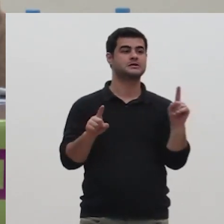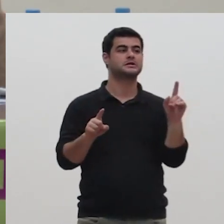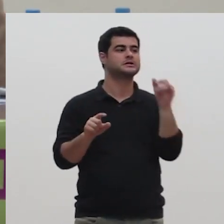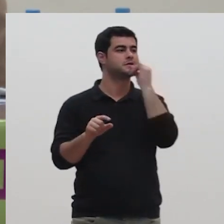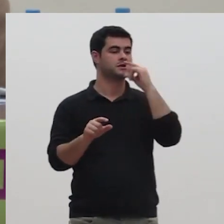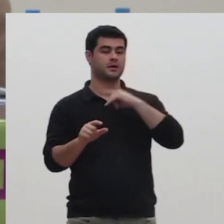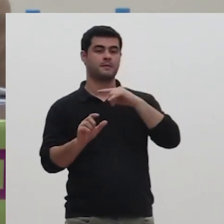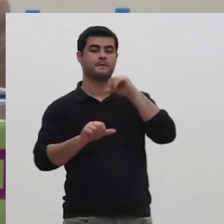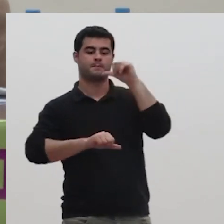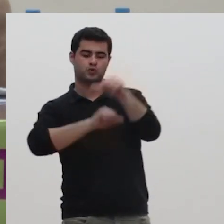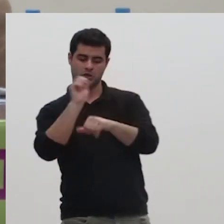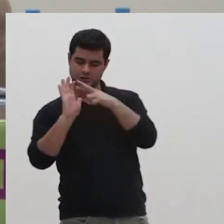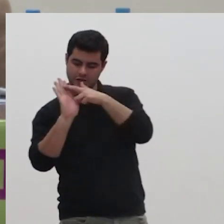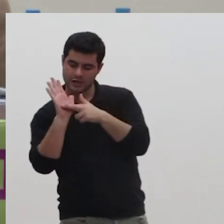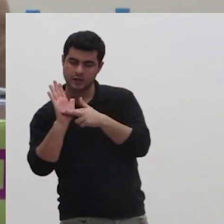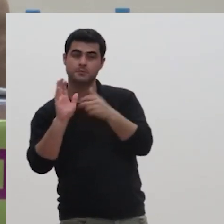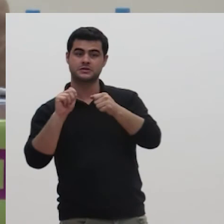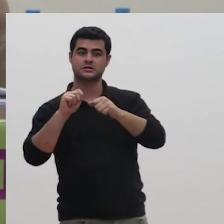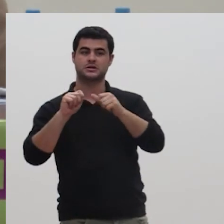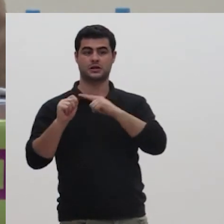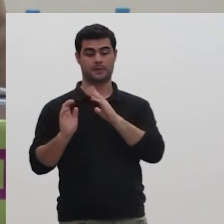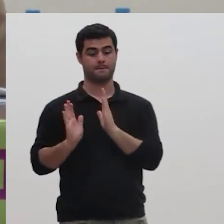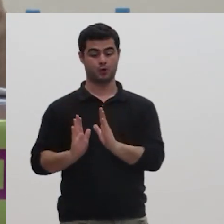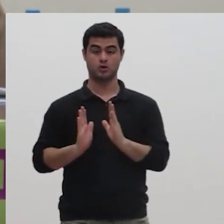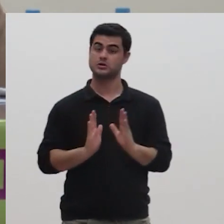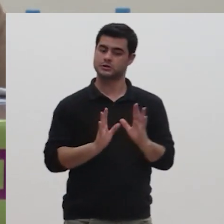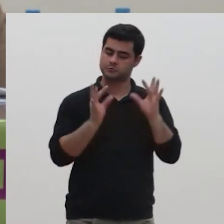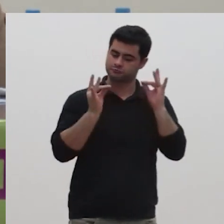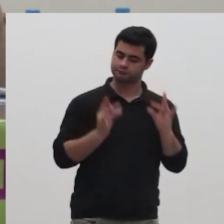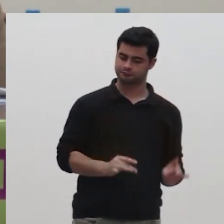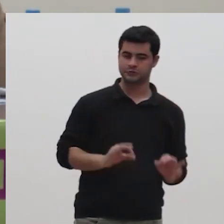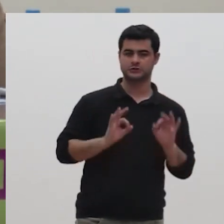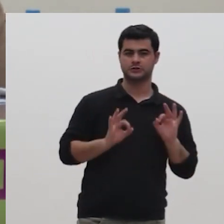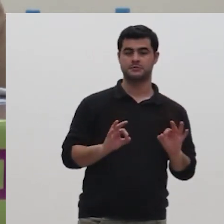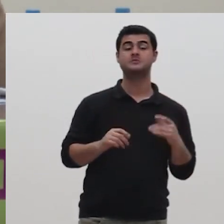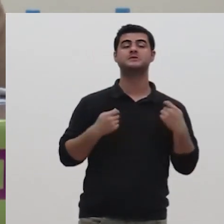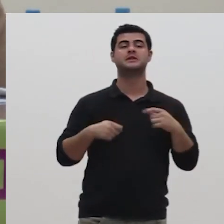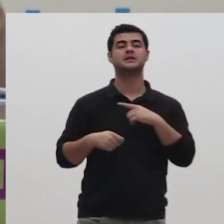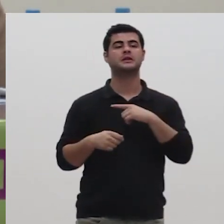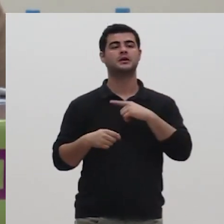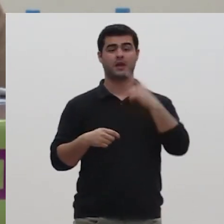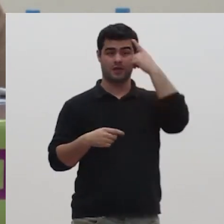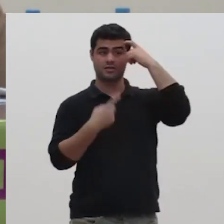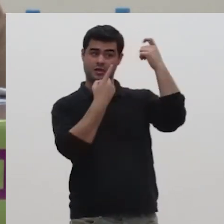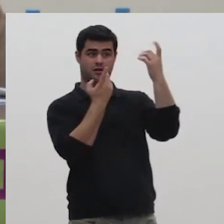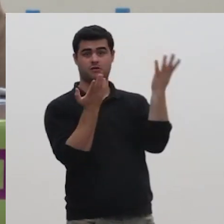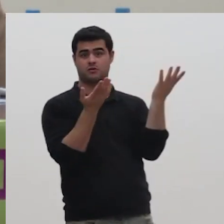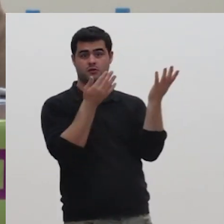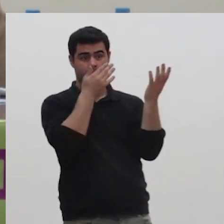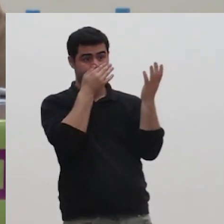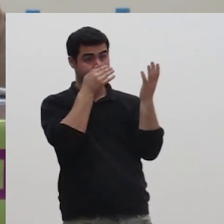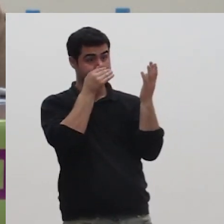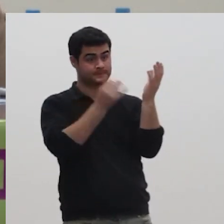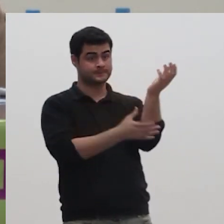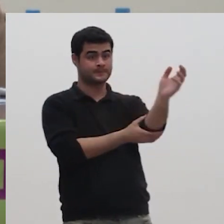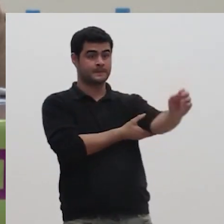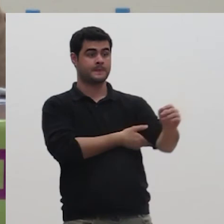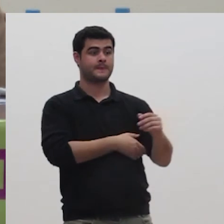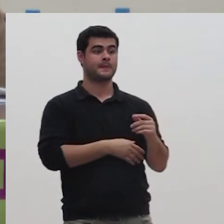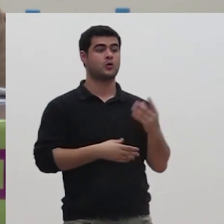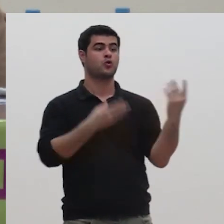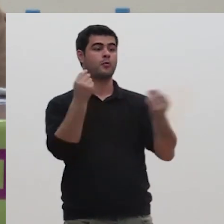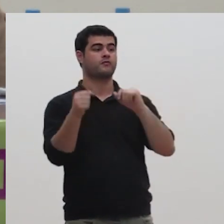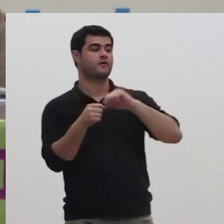regras da nossa democracia, tem que passar por um processo radical de discussão, mas tem que ter alguma ideia, no final das contas, né, para como que a gente vai fazer